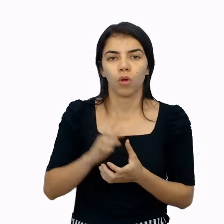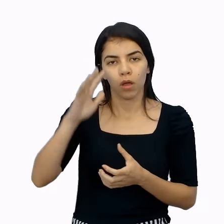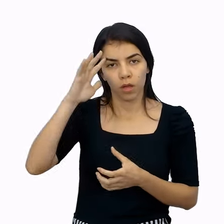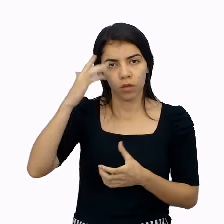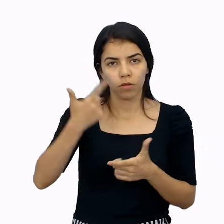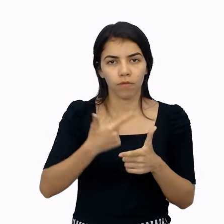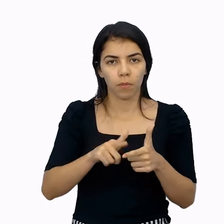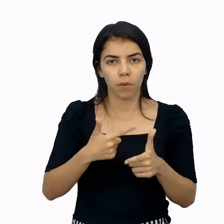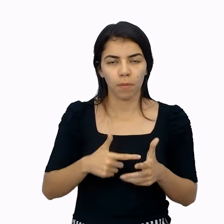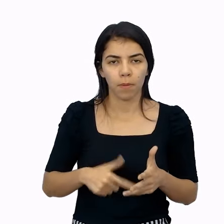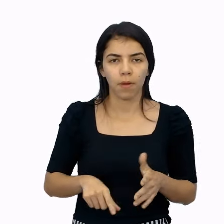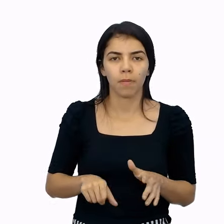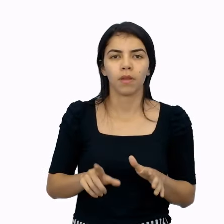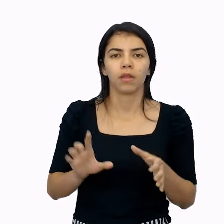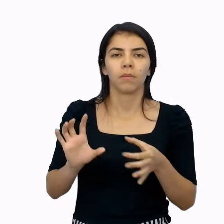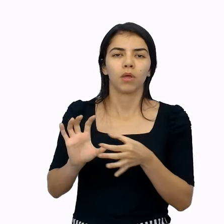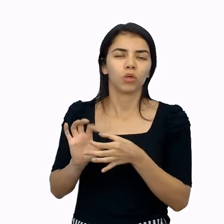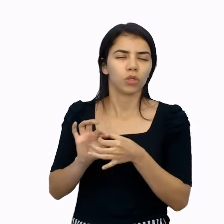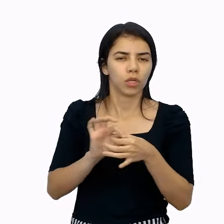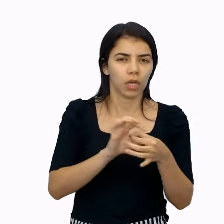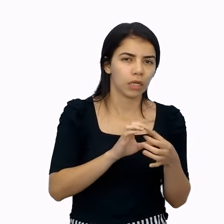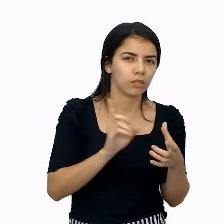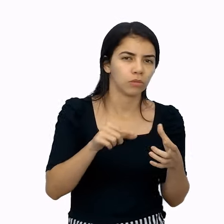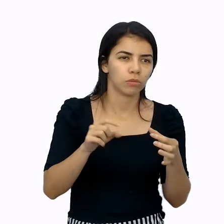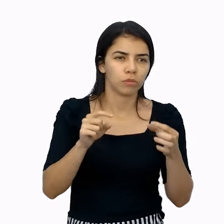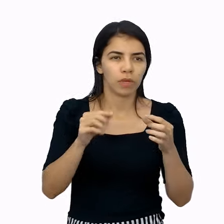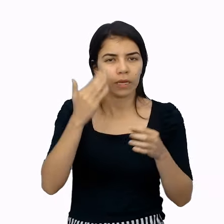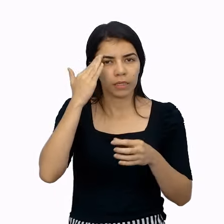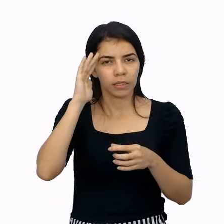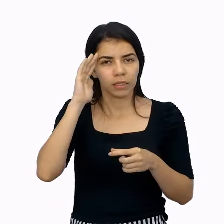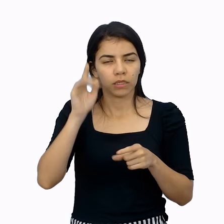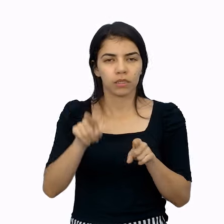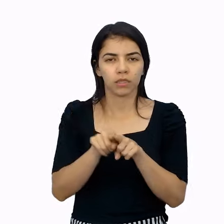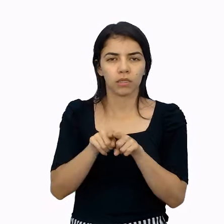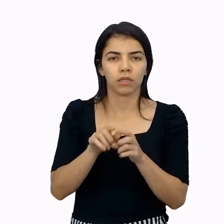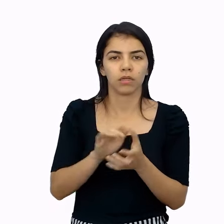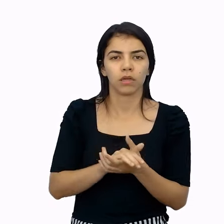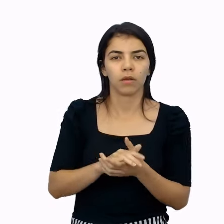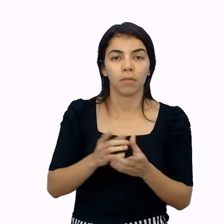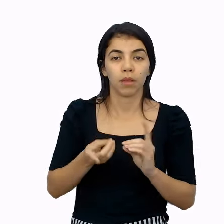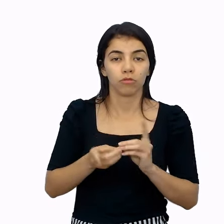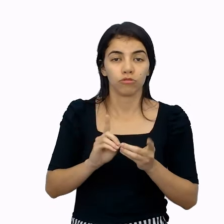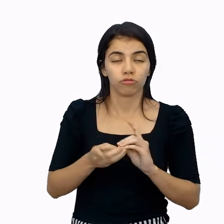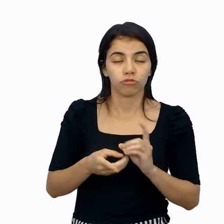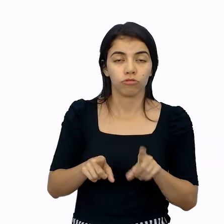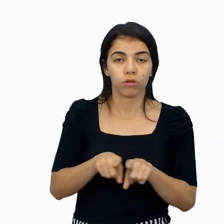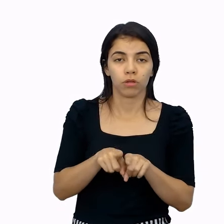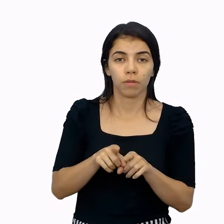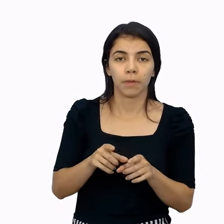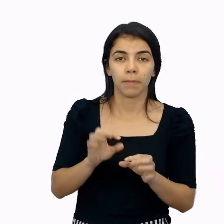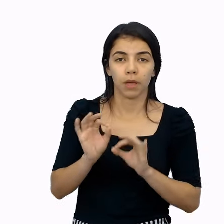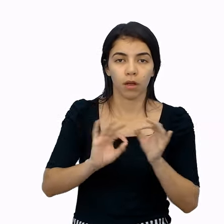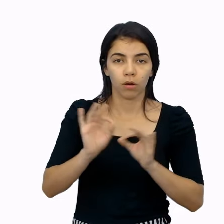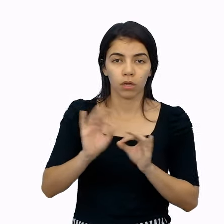as questões de coesão e coerência, né, de maneira a trazer aí uma dinâmica, então a organização da sala de aula, como é